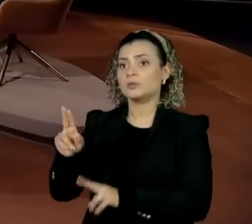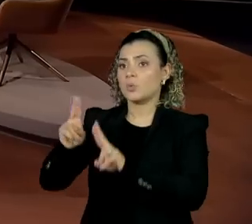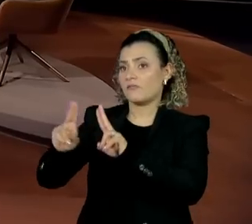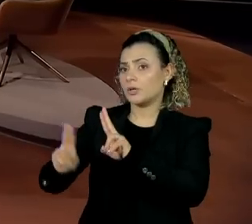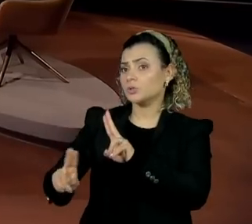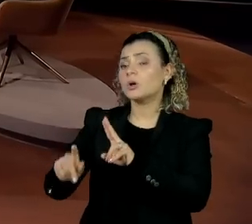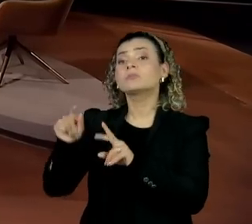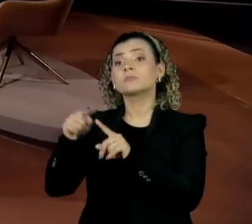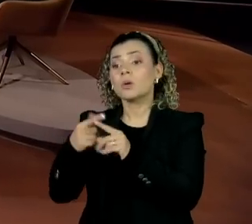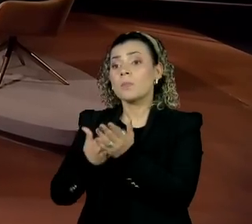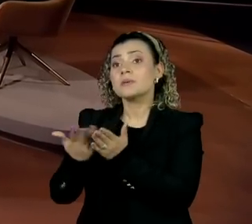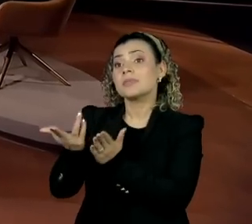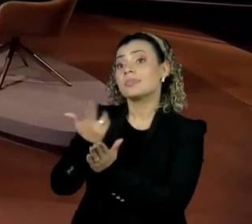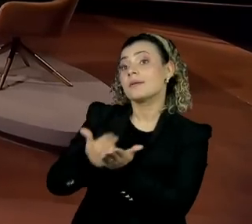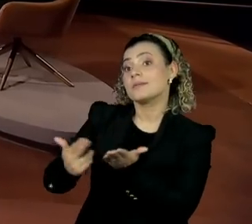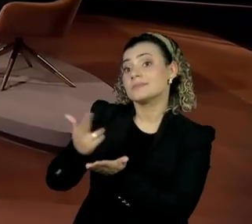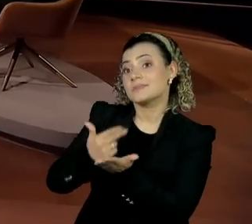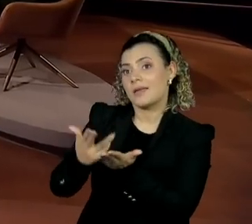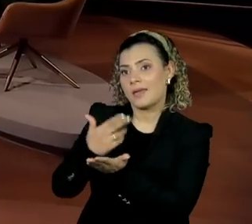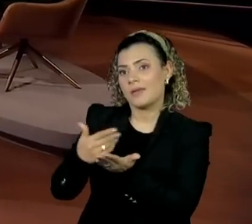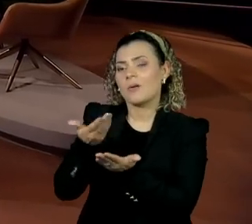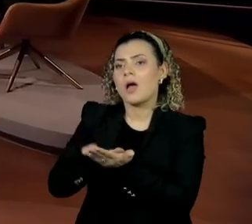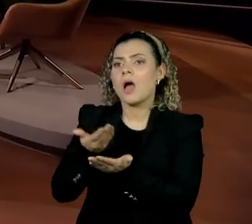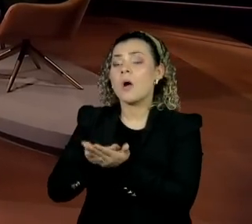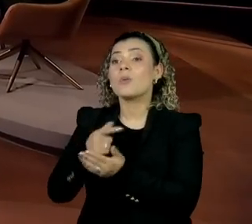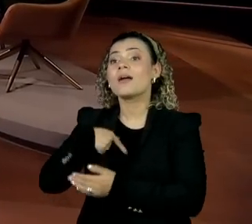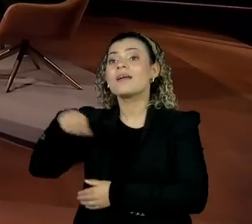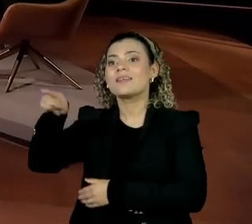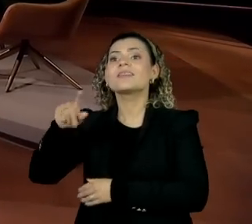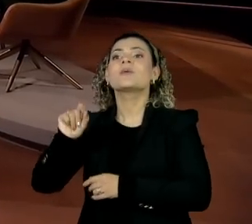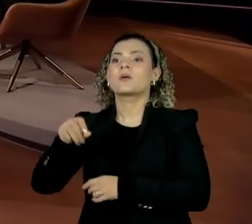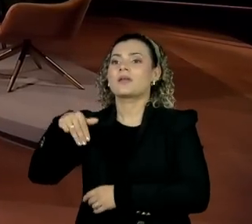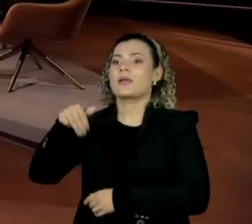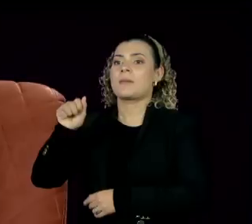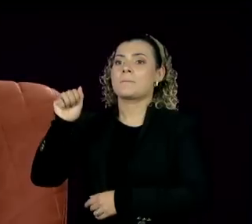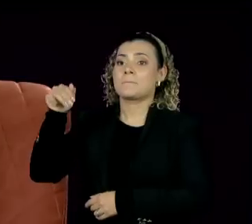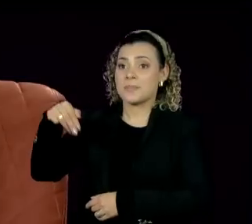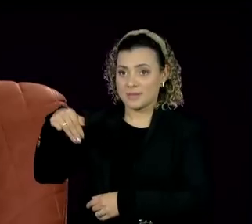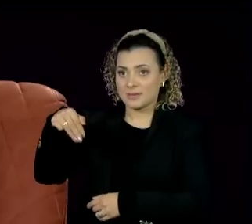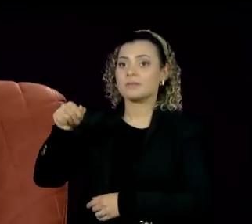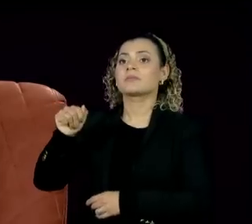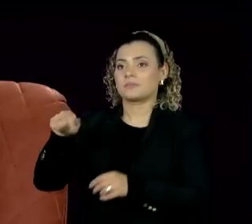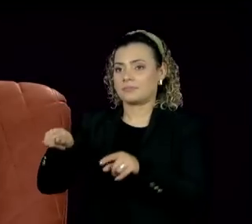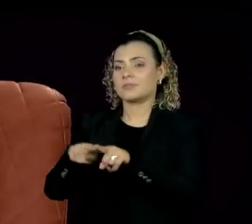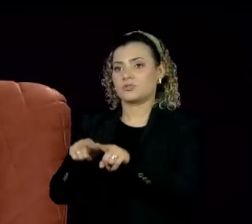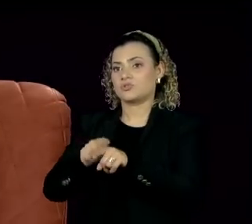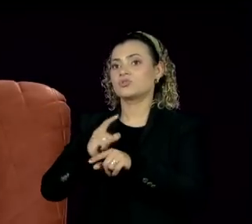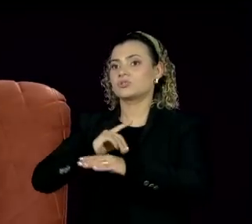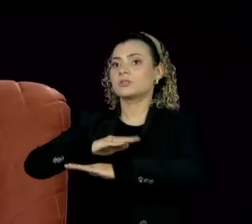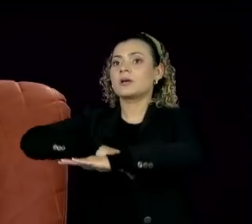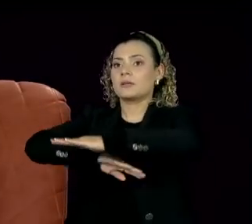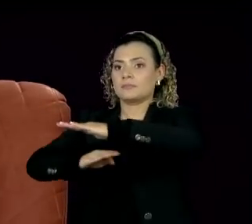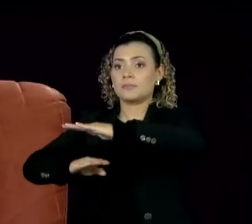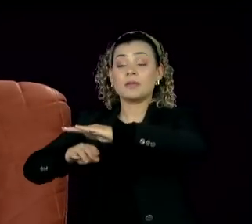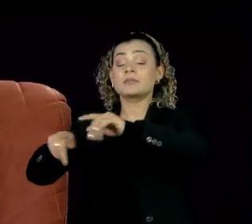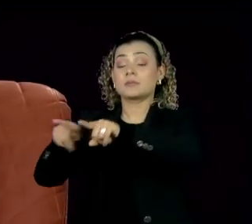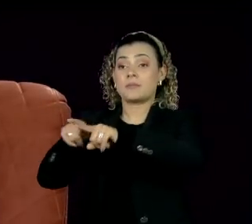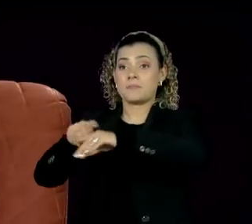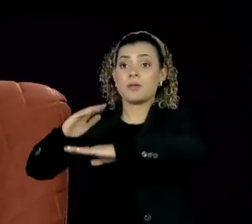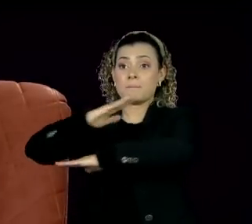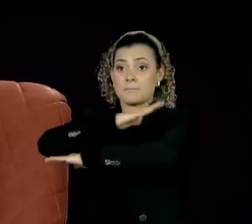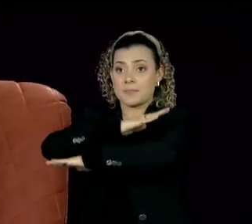de desenho, que eram incríveis, que a gente ia para o MAN, né, fazia... E aí, quando eu peguei, né, o currículo que eu tinha que estudar,